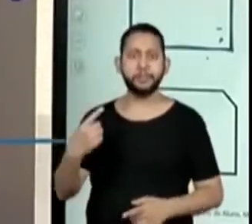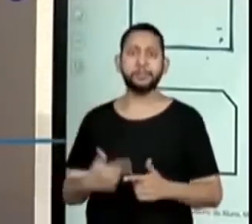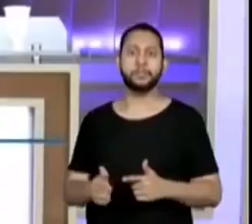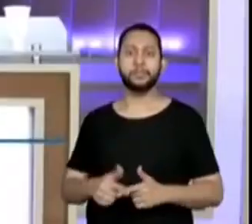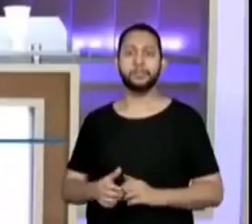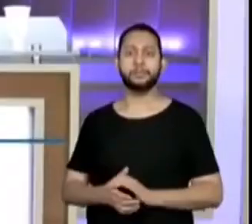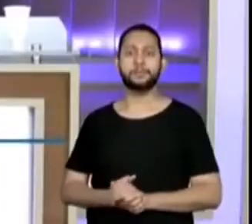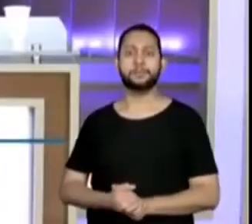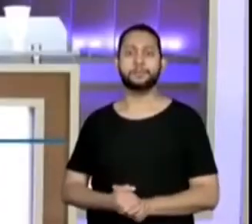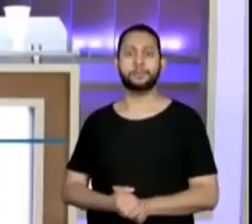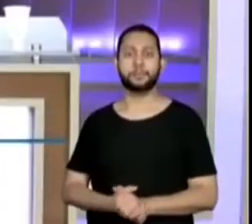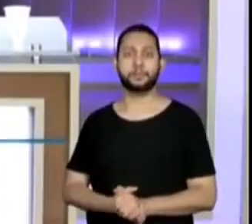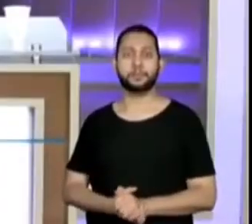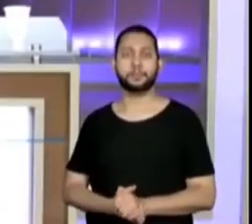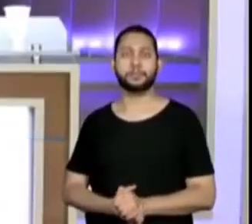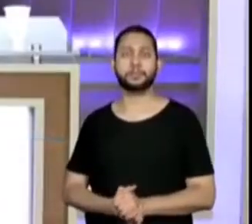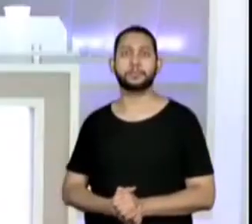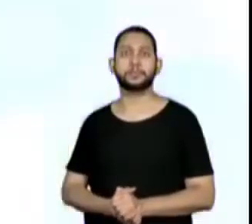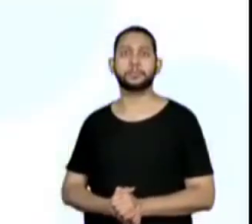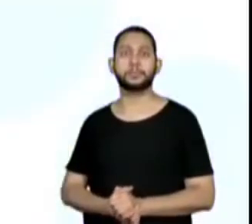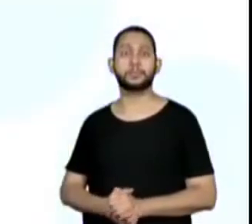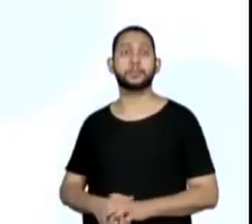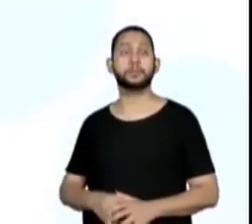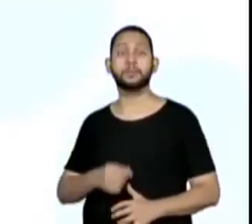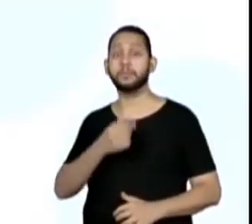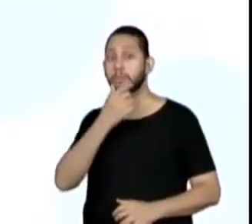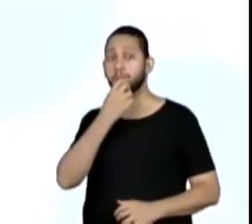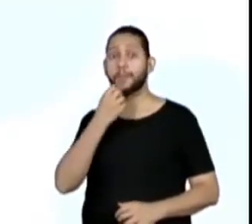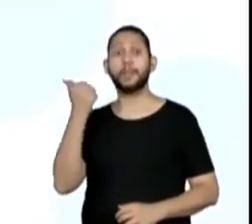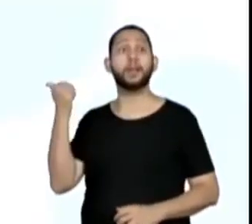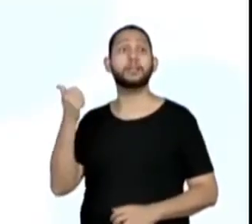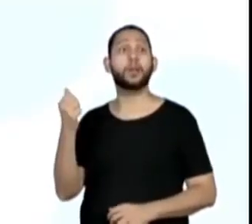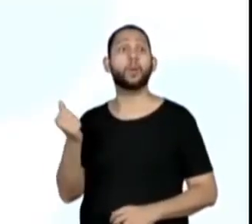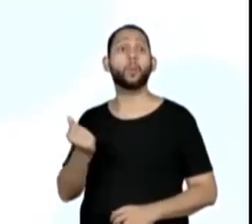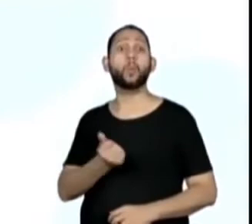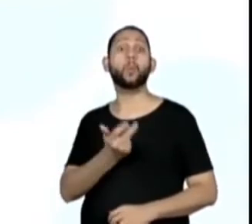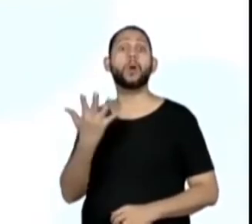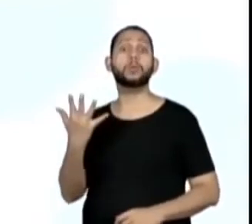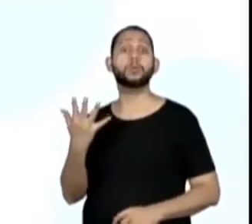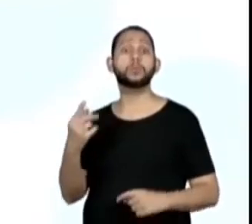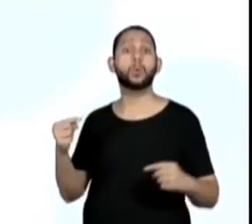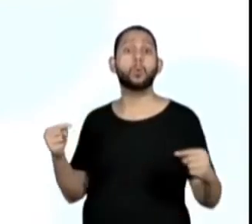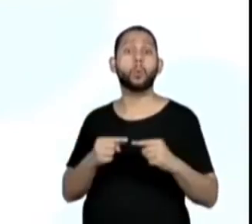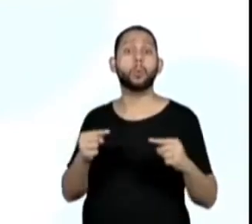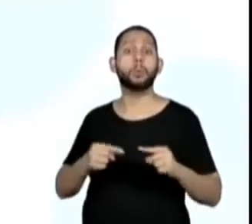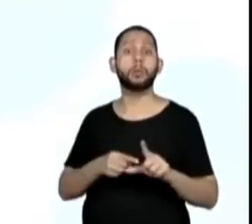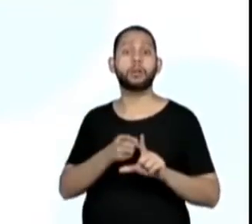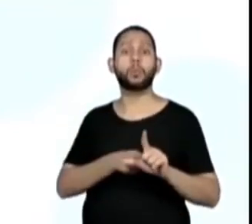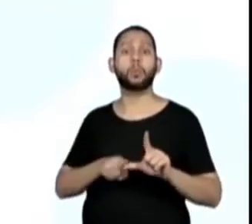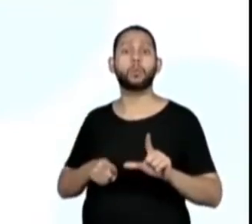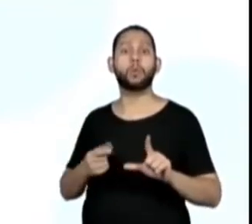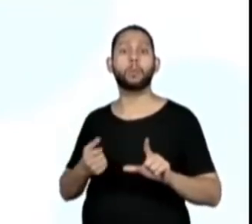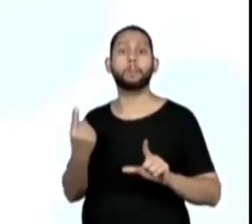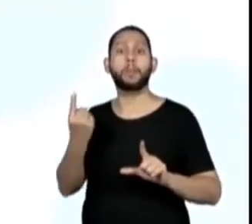turma. Primeira figura aí, vocês acharam, tem quantos ângulos retos? Então vamos